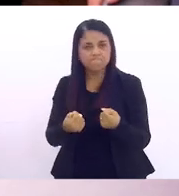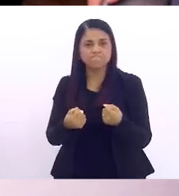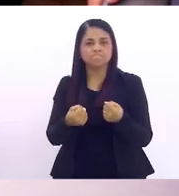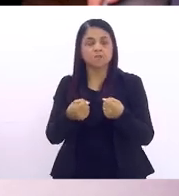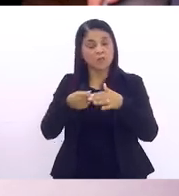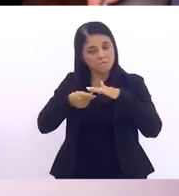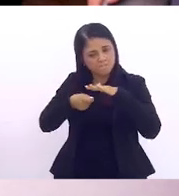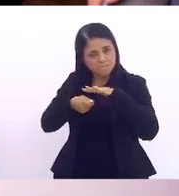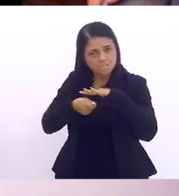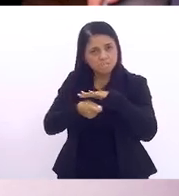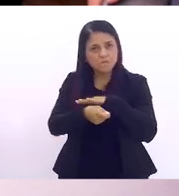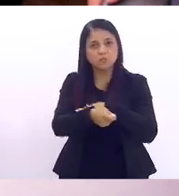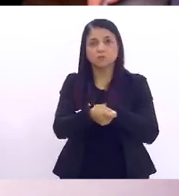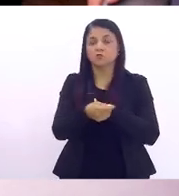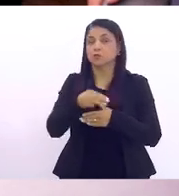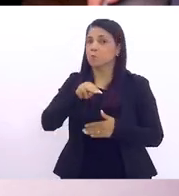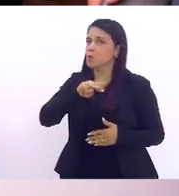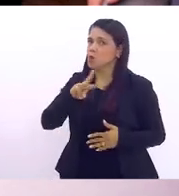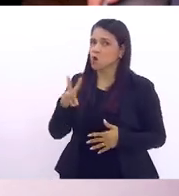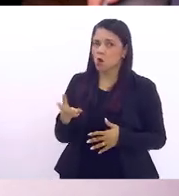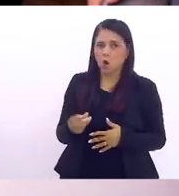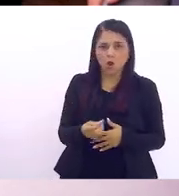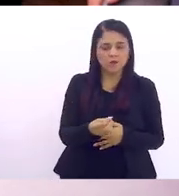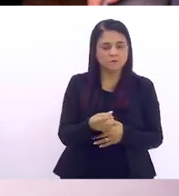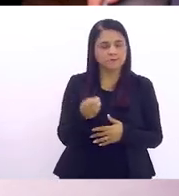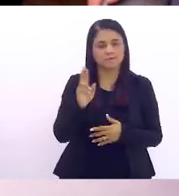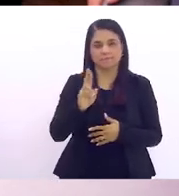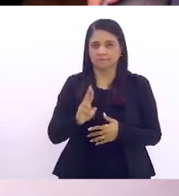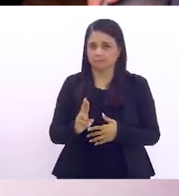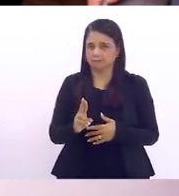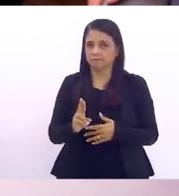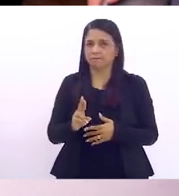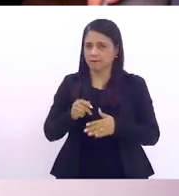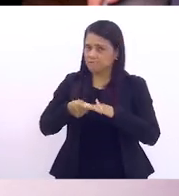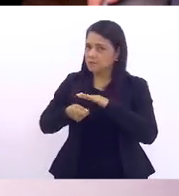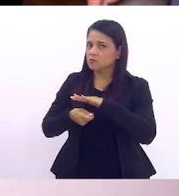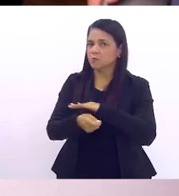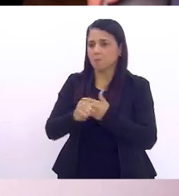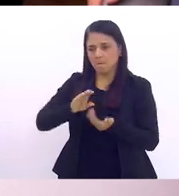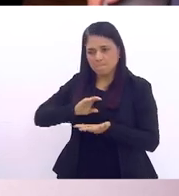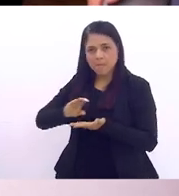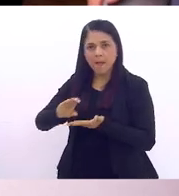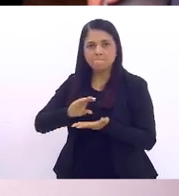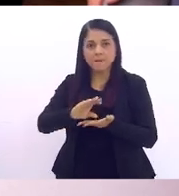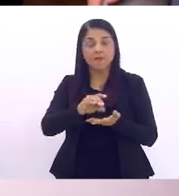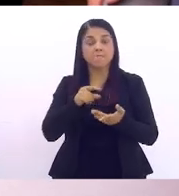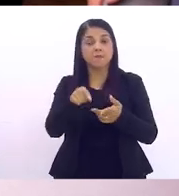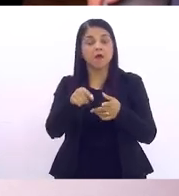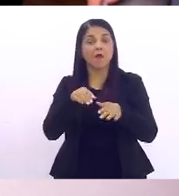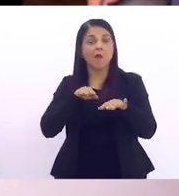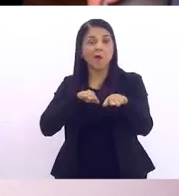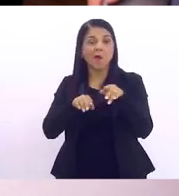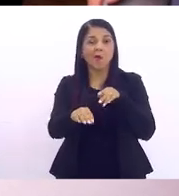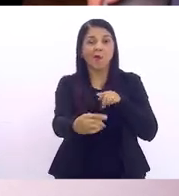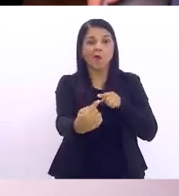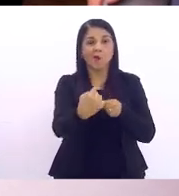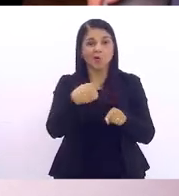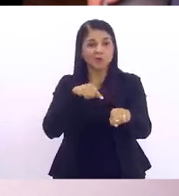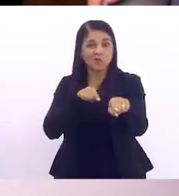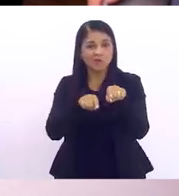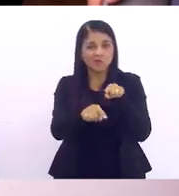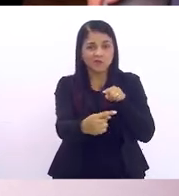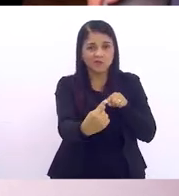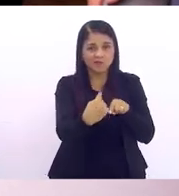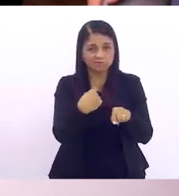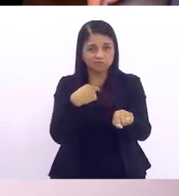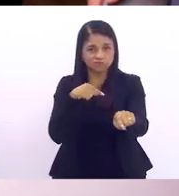investimentos de milhões de de reais para que que a rodovia deixe de apresentar os problemas